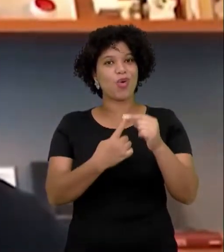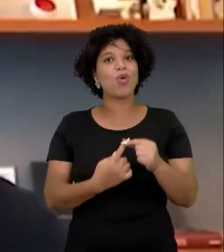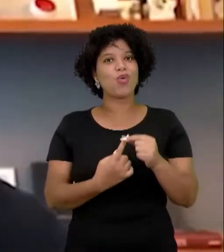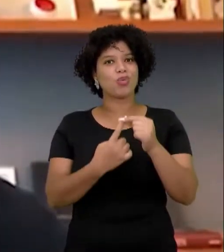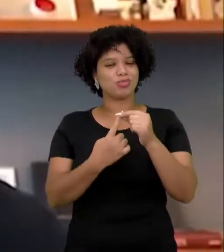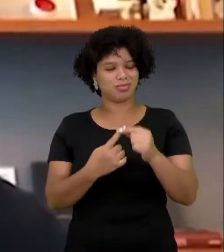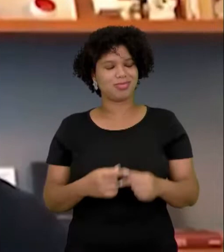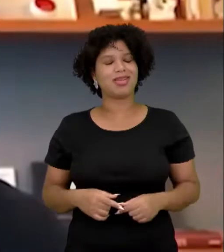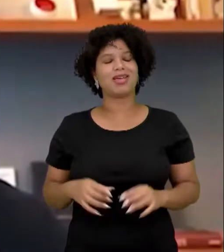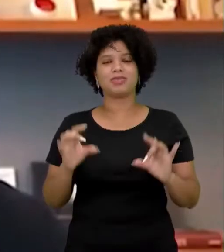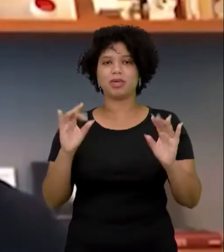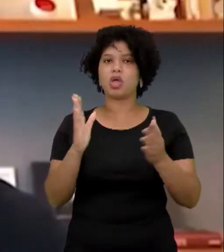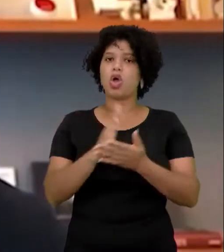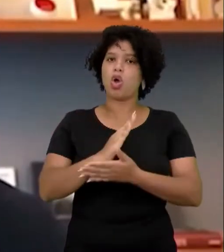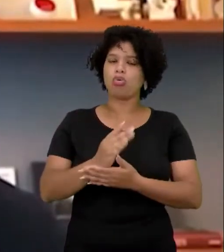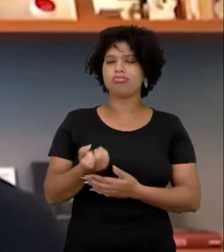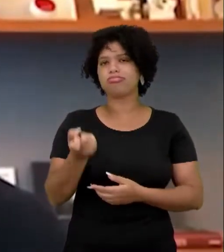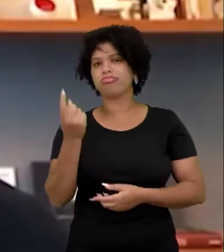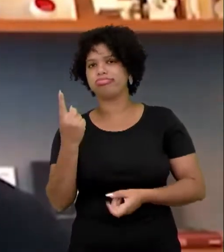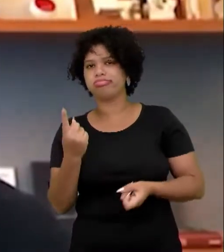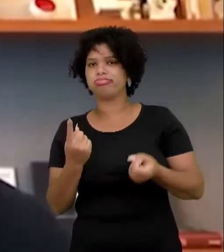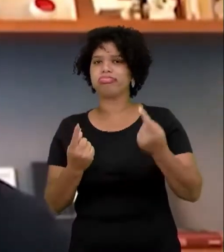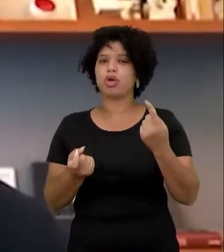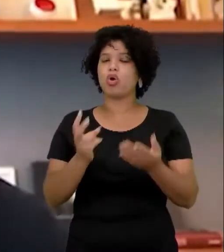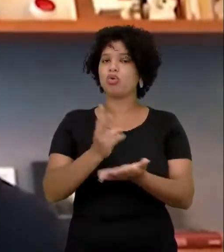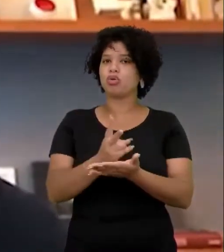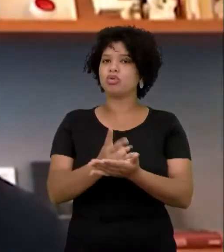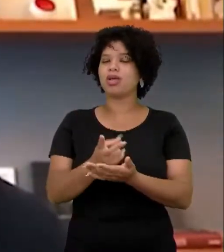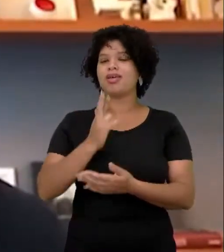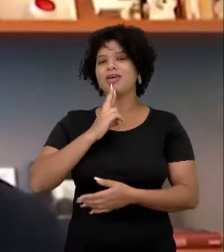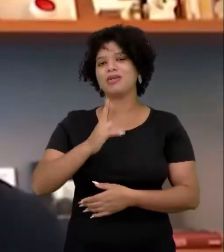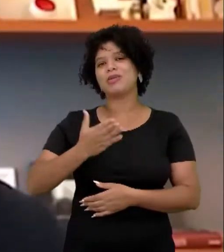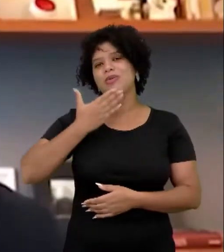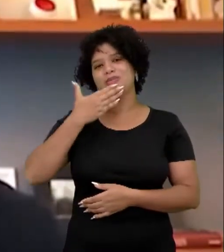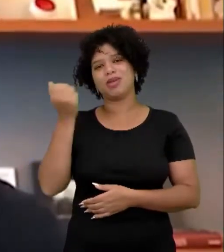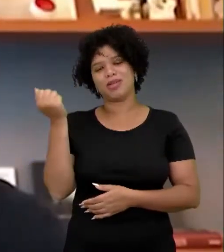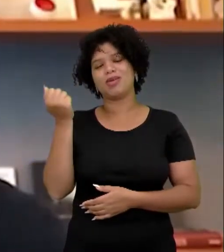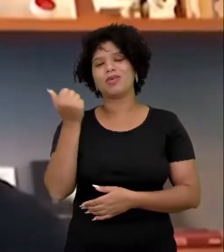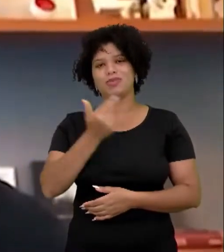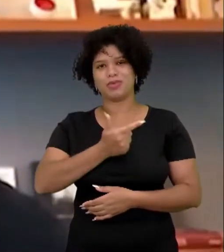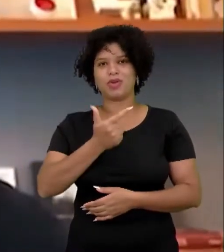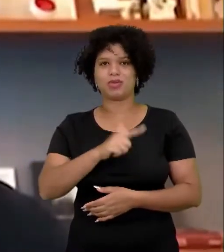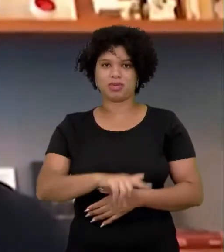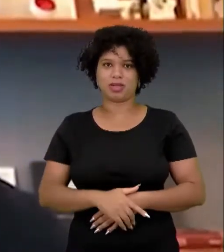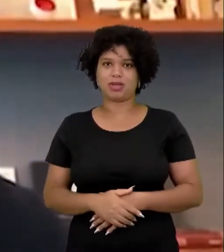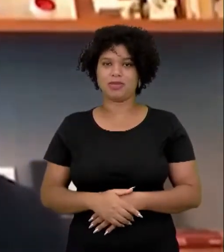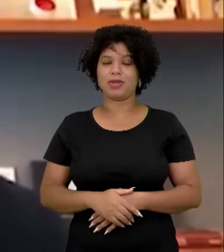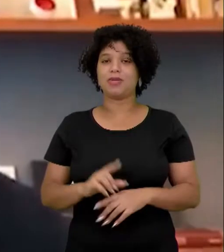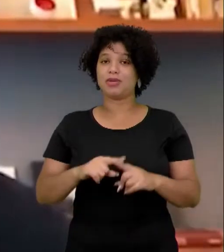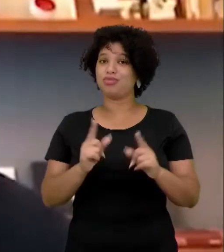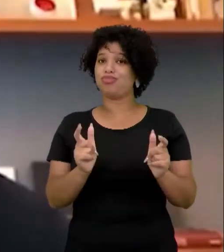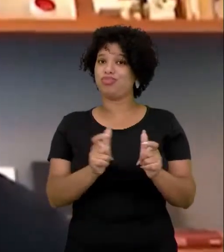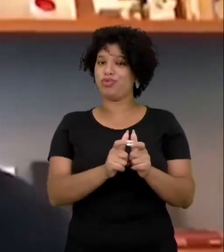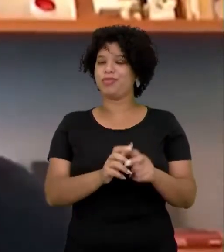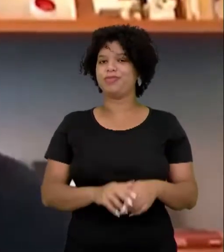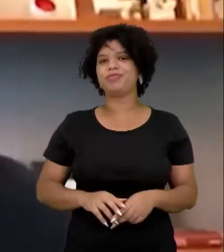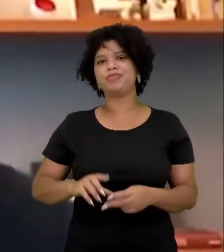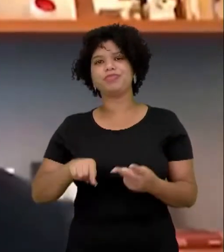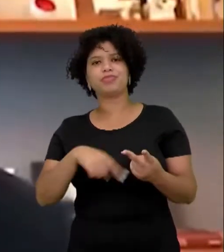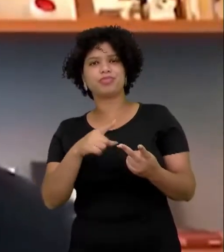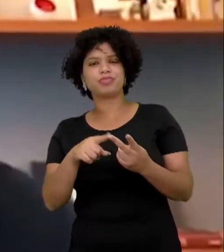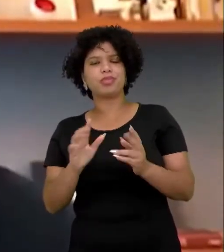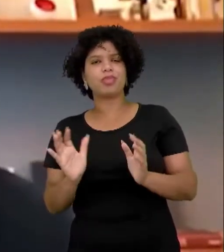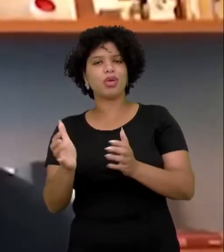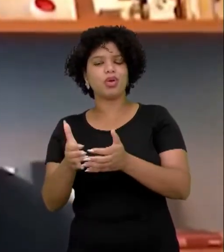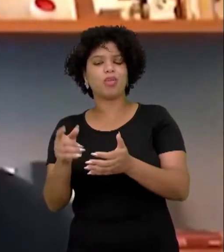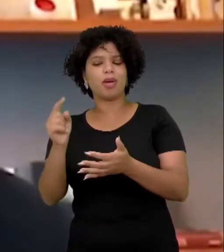alguns poucos, sim, continuem fazendo e com resultados muito melhores do que eles têm hoje. mas eles vão ser exceção. E tem outras que a